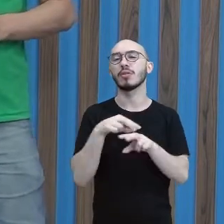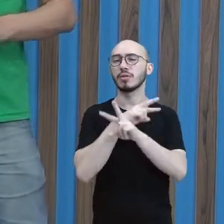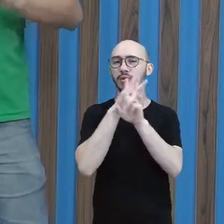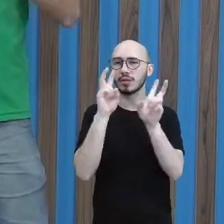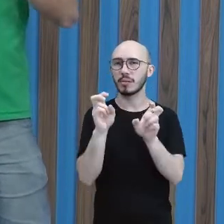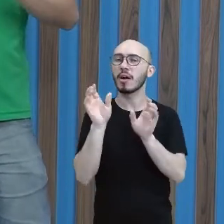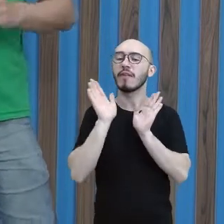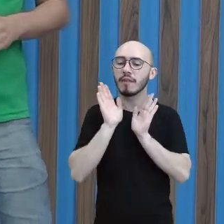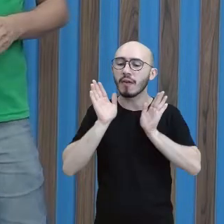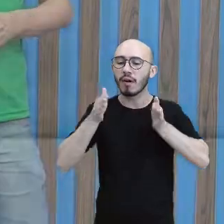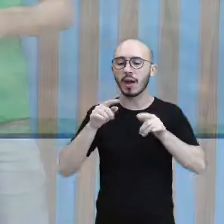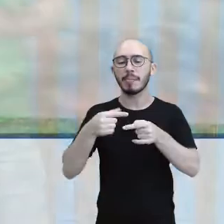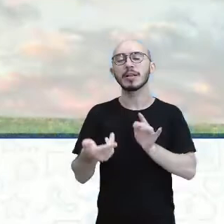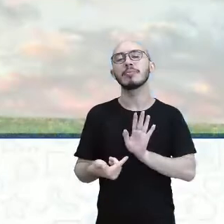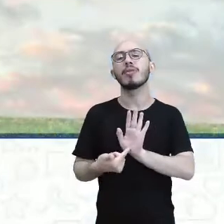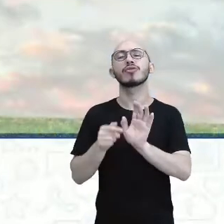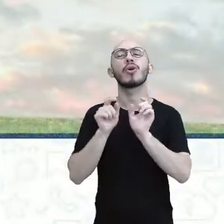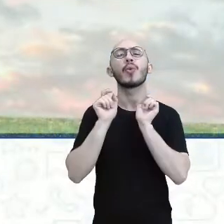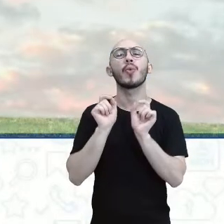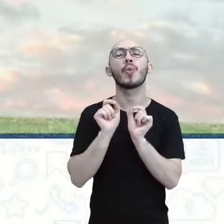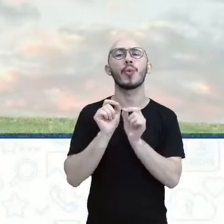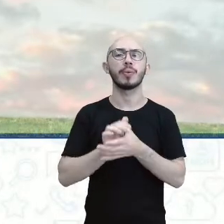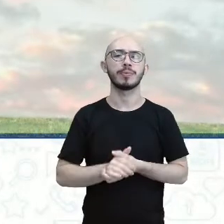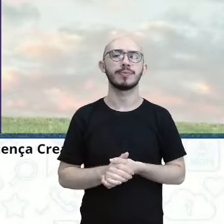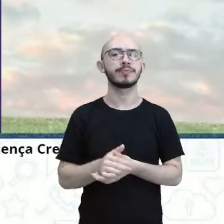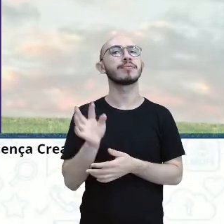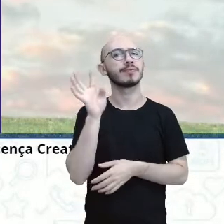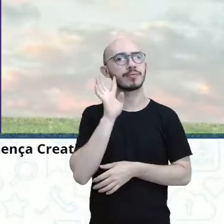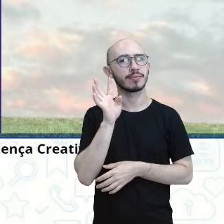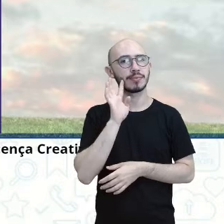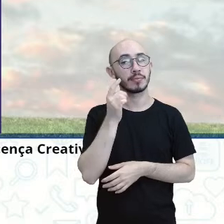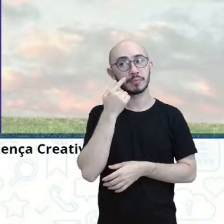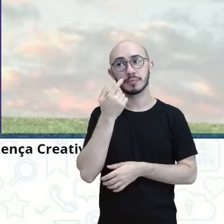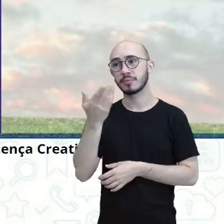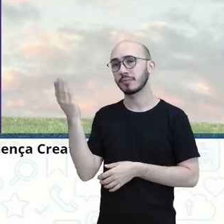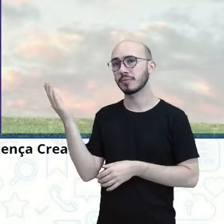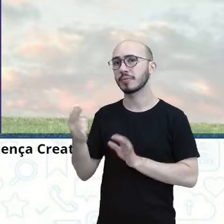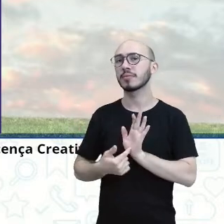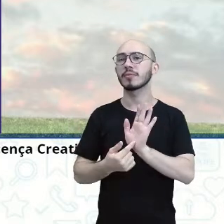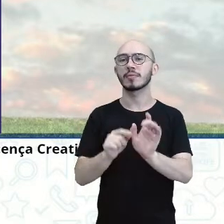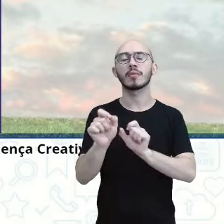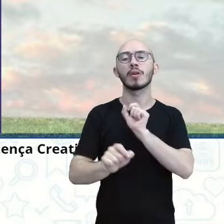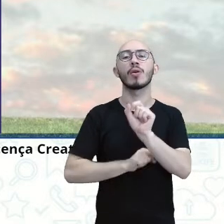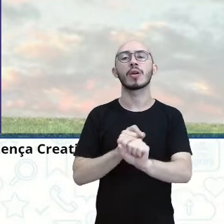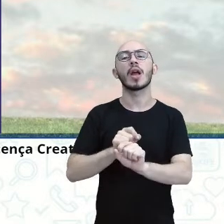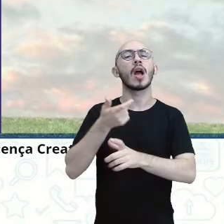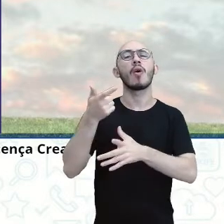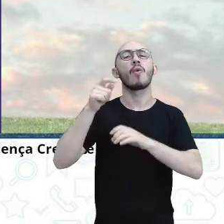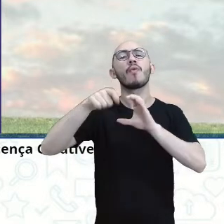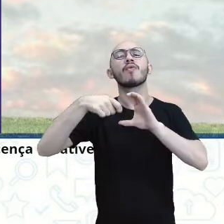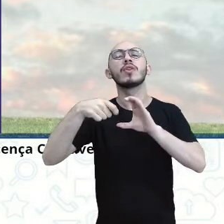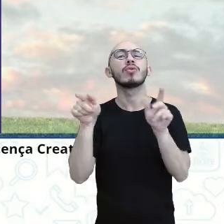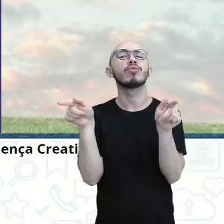para vocês, né, a gente vai, né, aqui ótimo, então vamos ver aqui, ó, um videozinho curtinho.